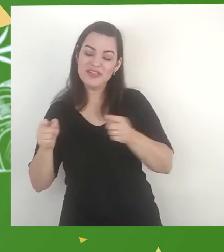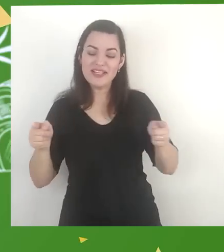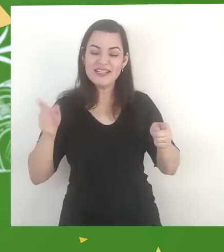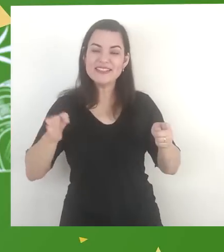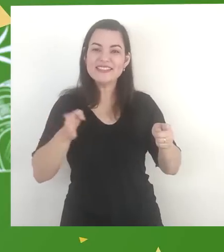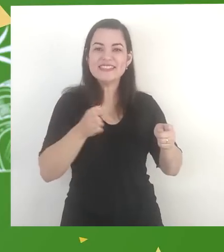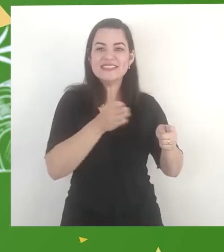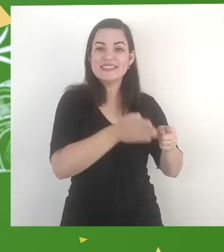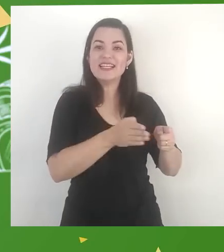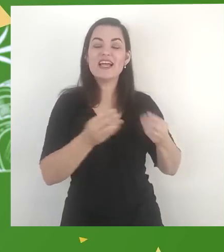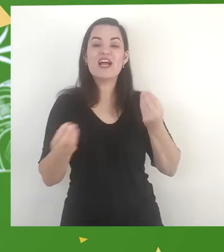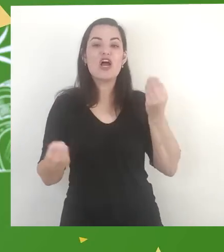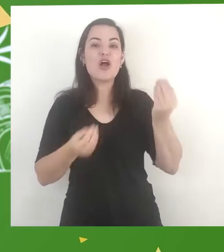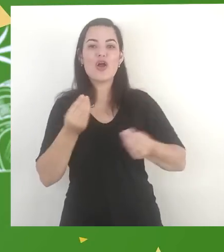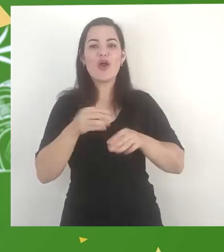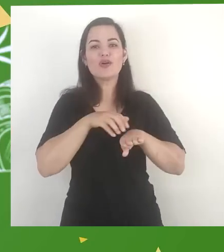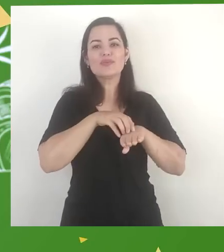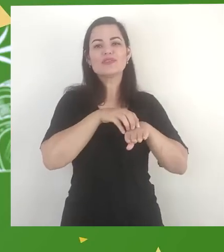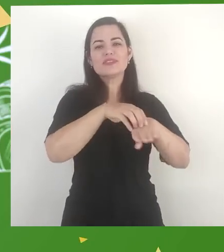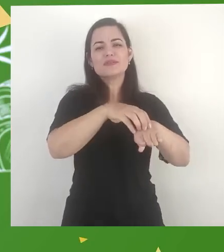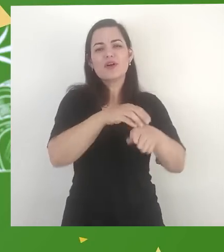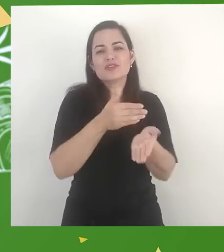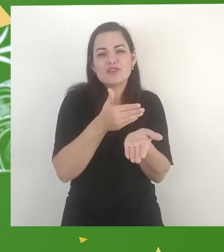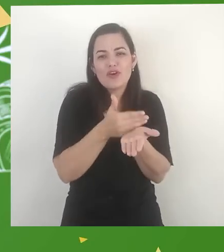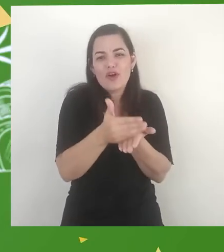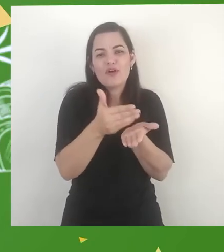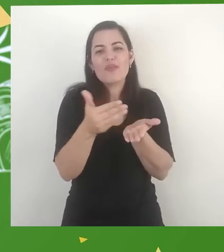do tempo com relação aos meios de transporte,